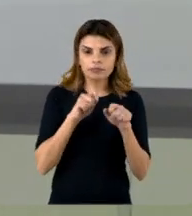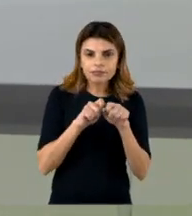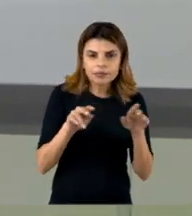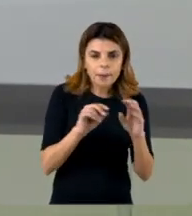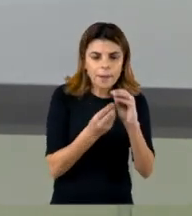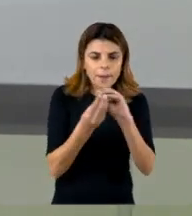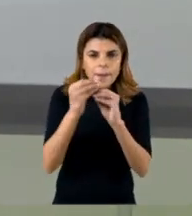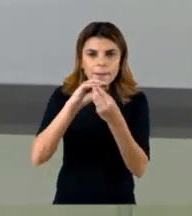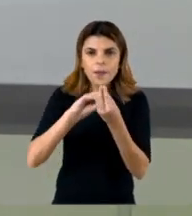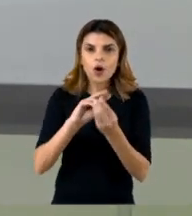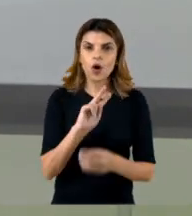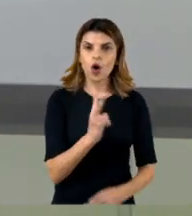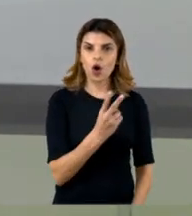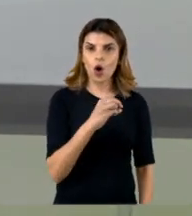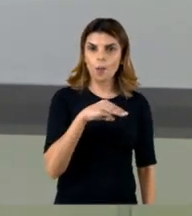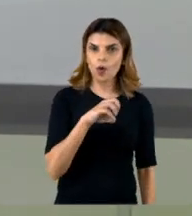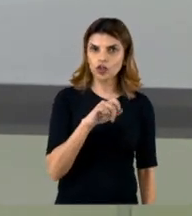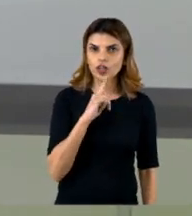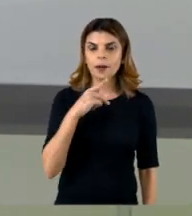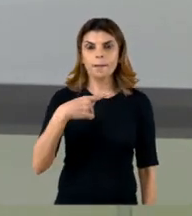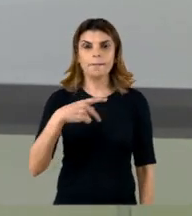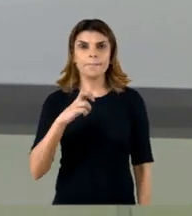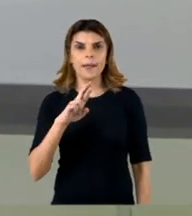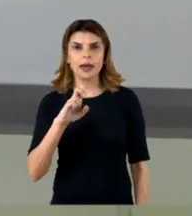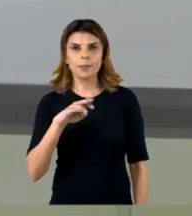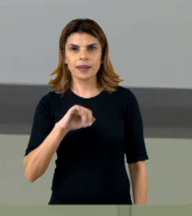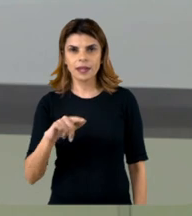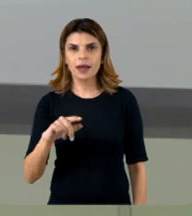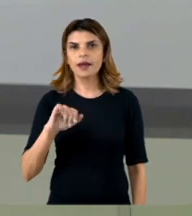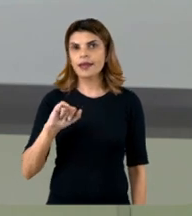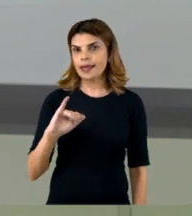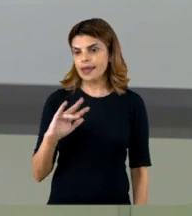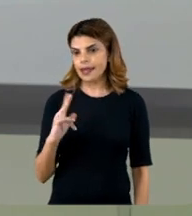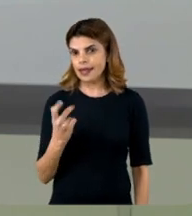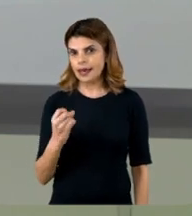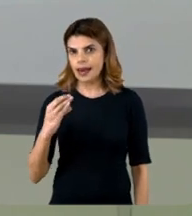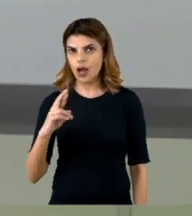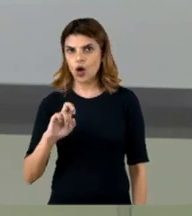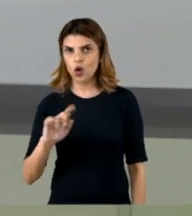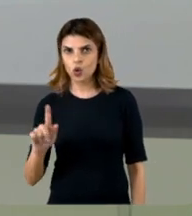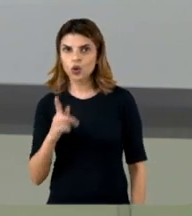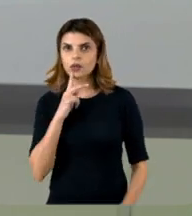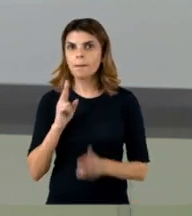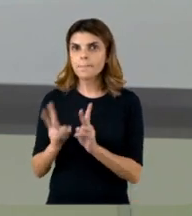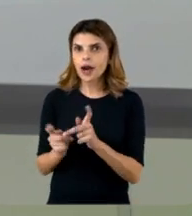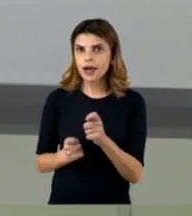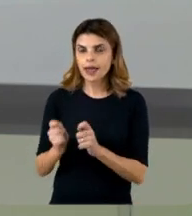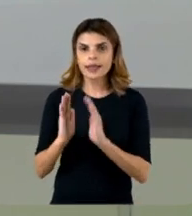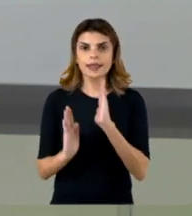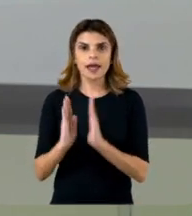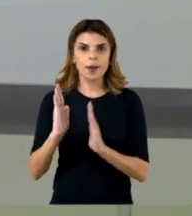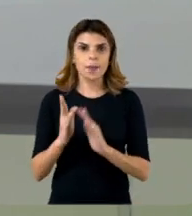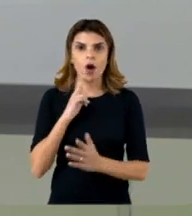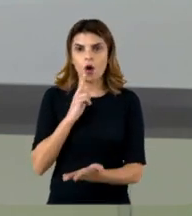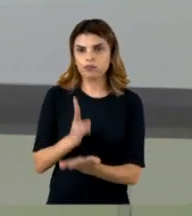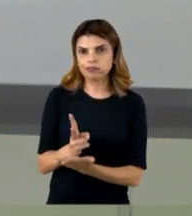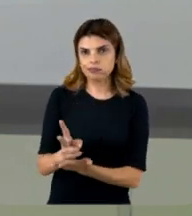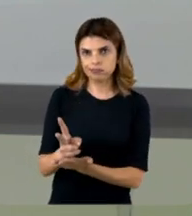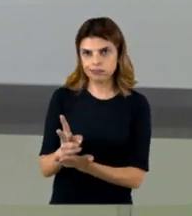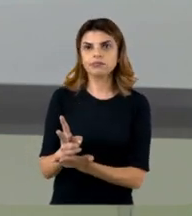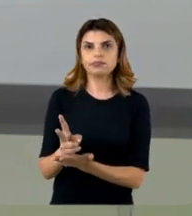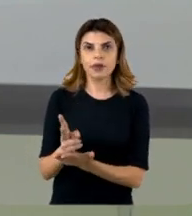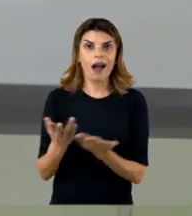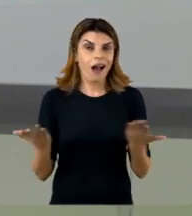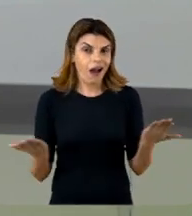estações disseminadoras de larvicida: homogênea, perimetral, ilha ou cruz e de manutenção